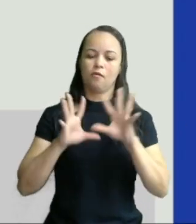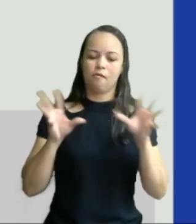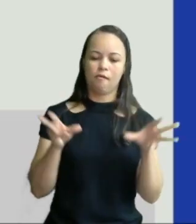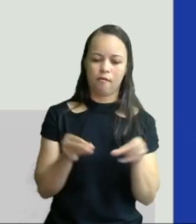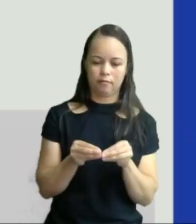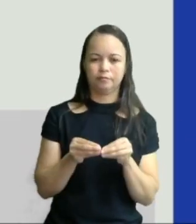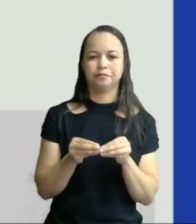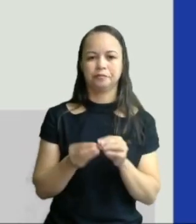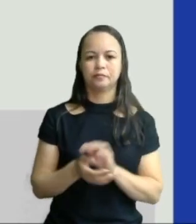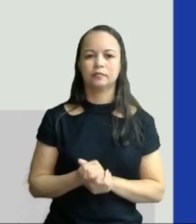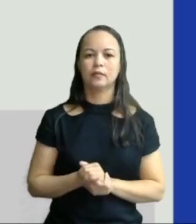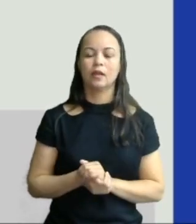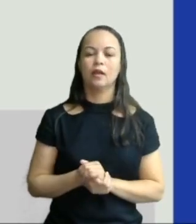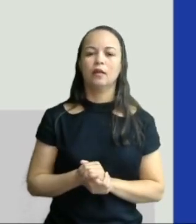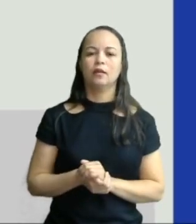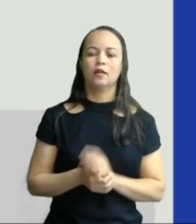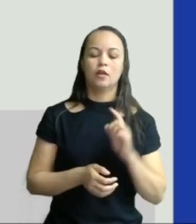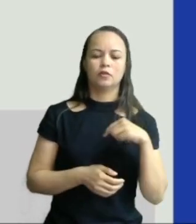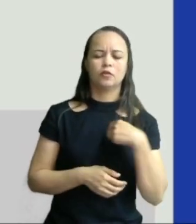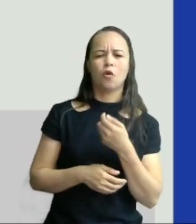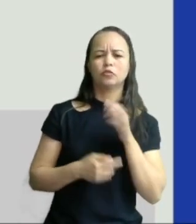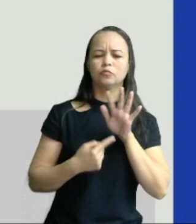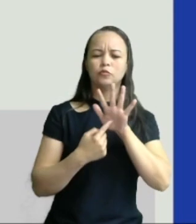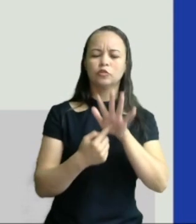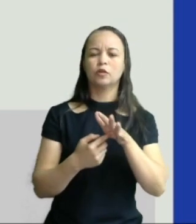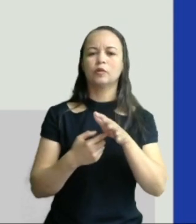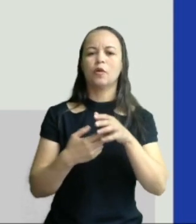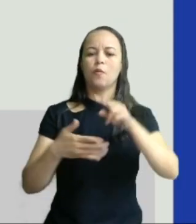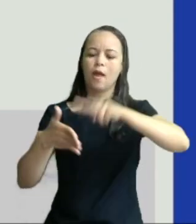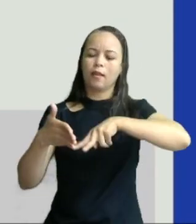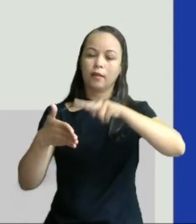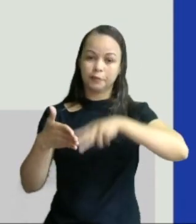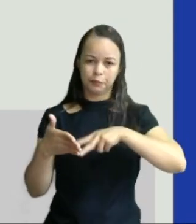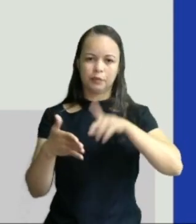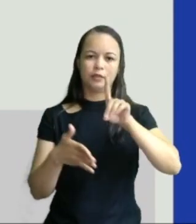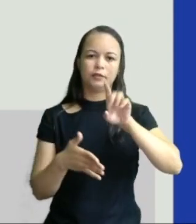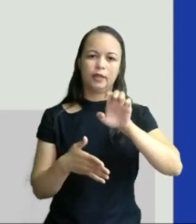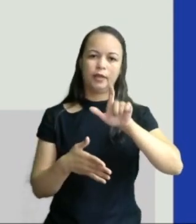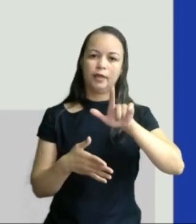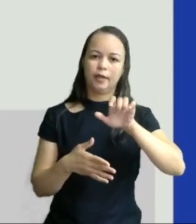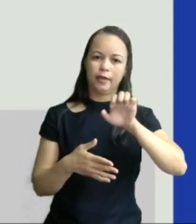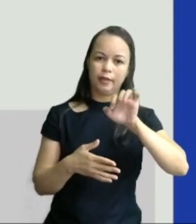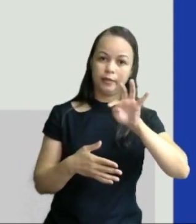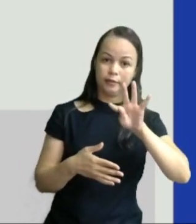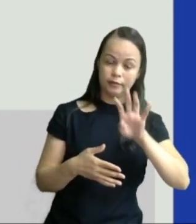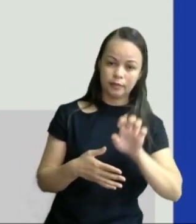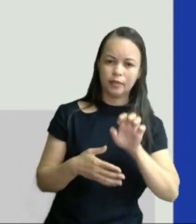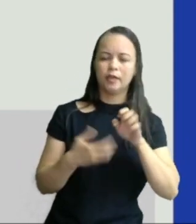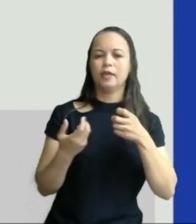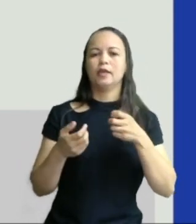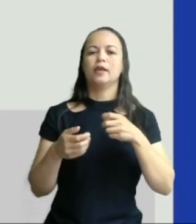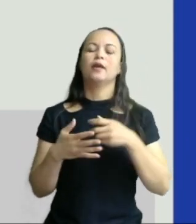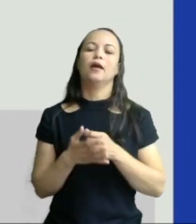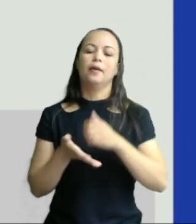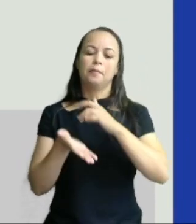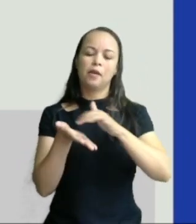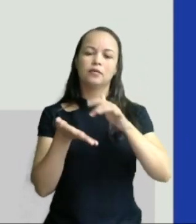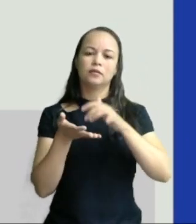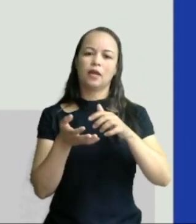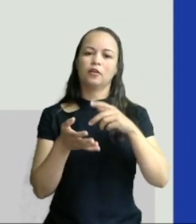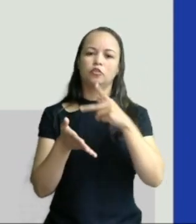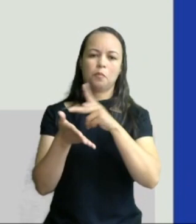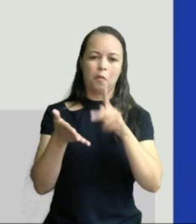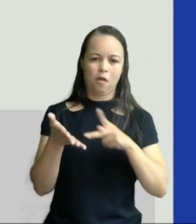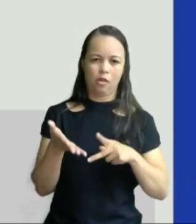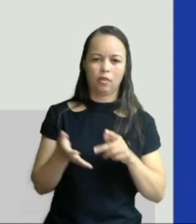revisão. Nós trouxemos na leitura de Leite aquele poema maravilhoso, né, Mensagens Poéticas.